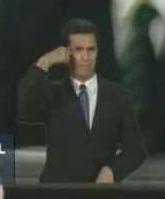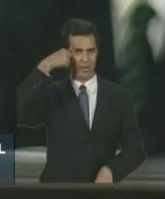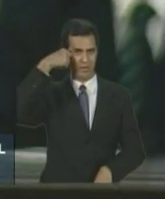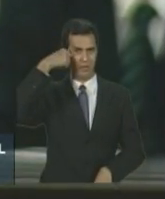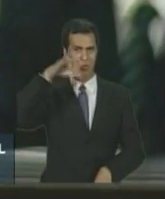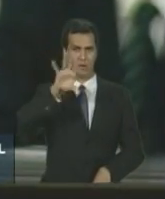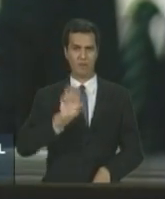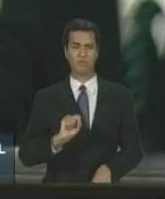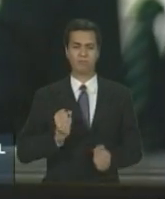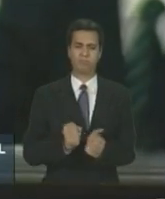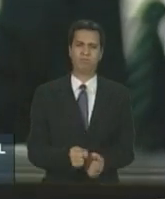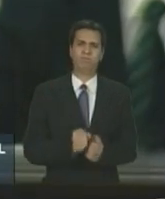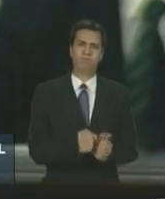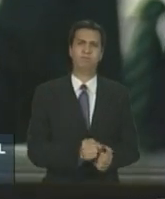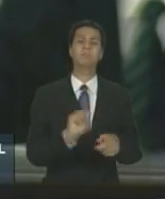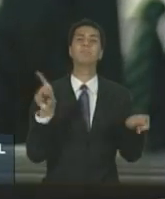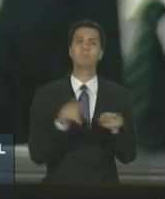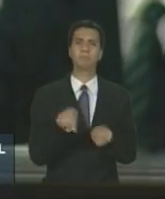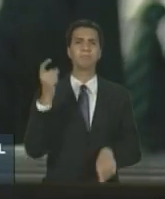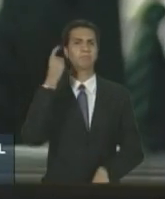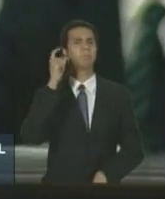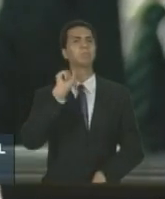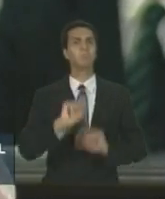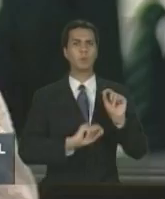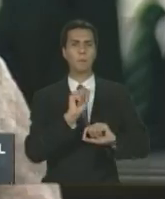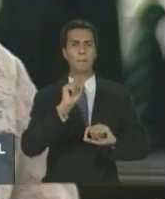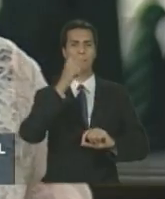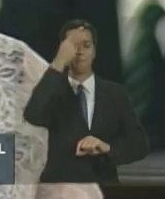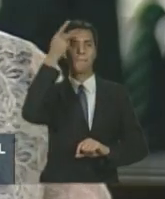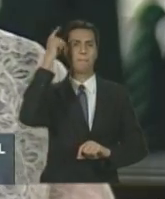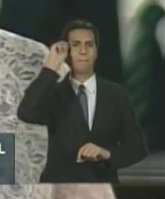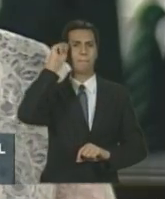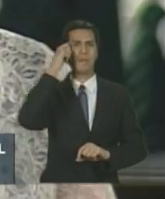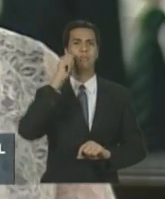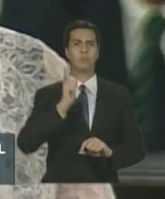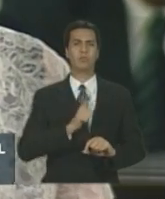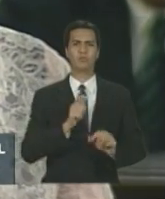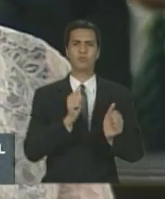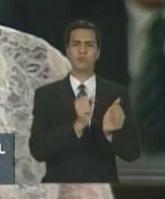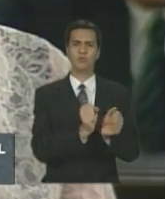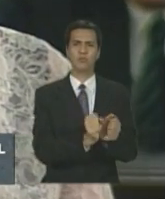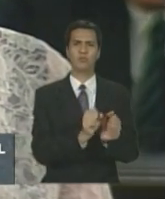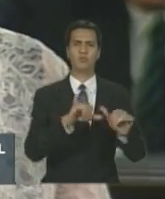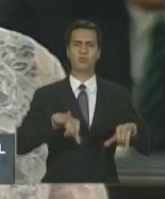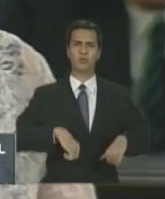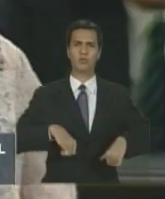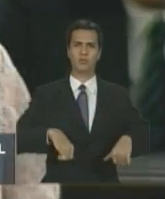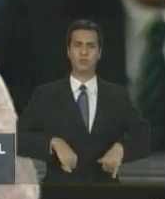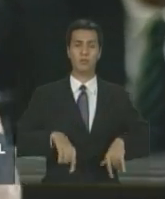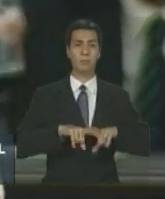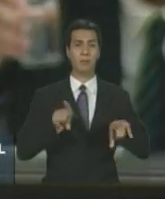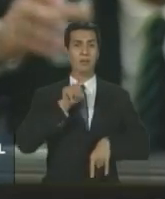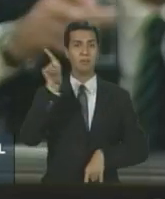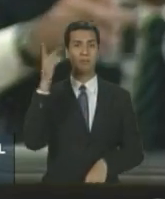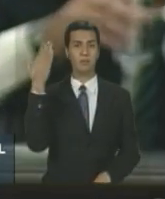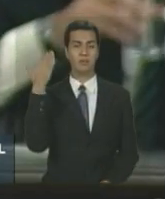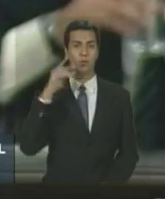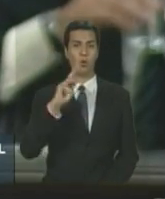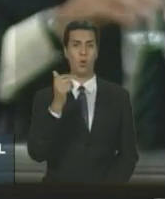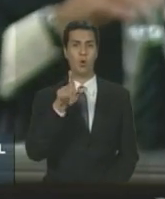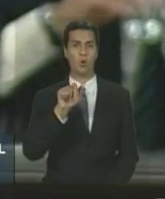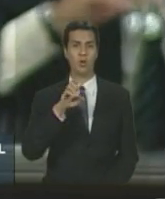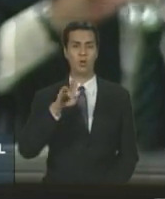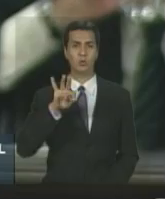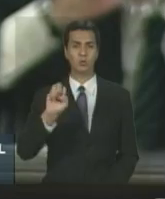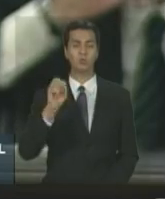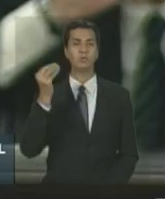no Holocausto foi feita uma tentativa. E o